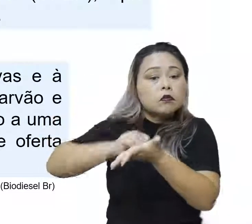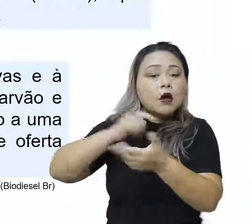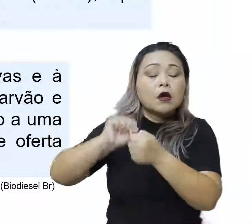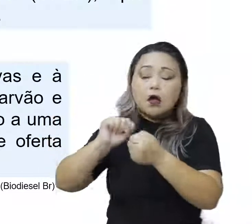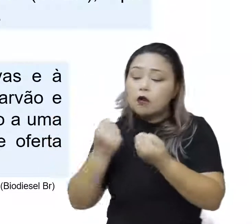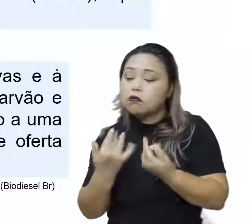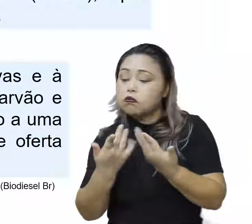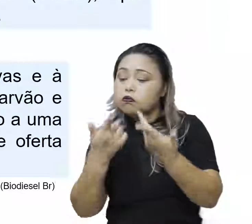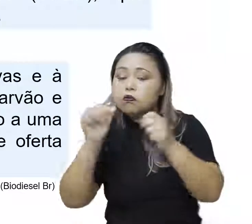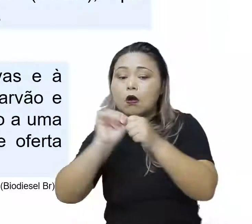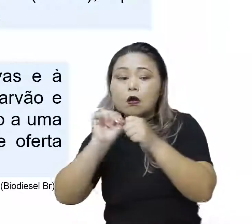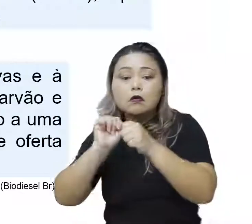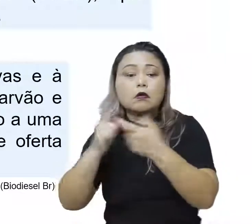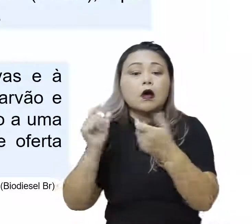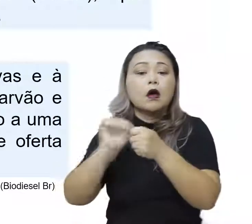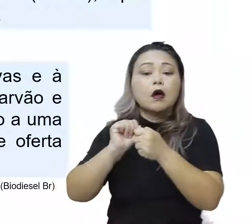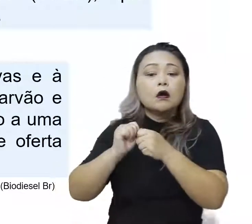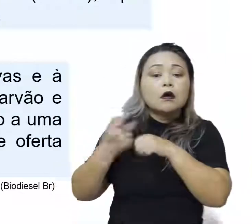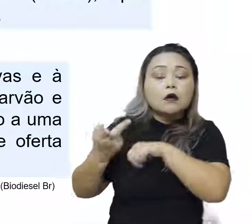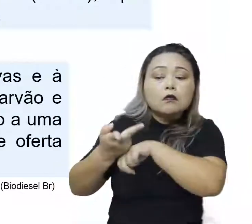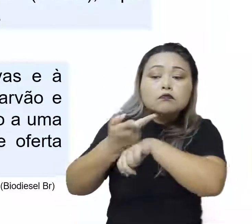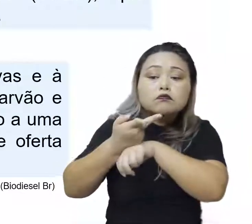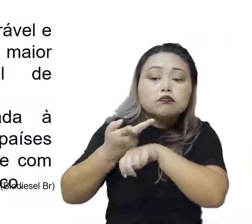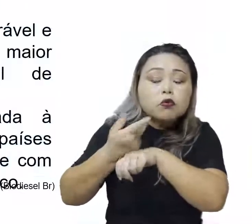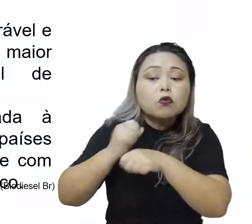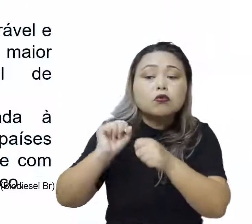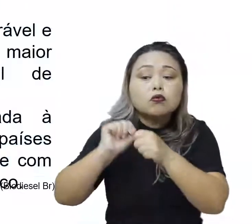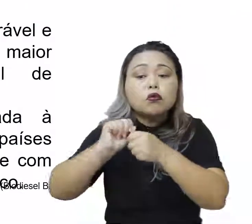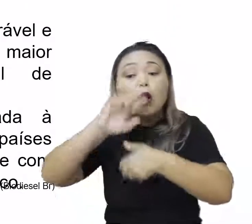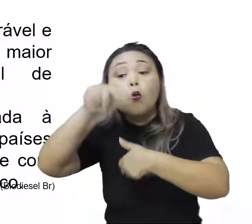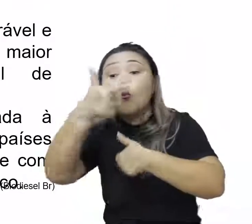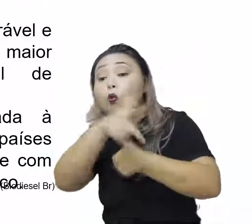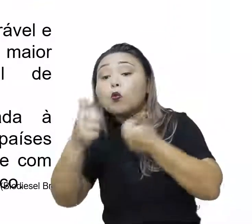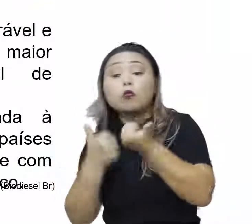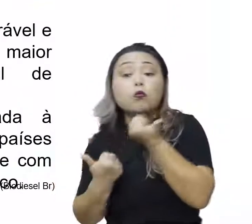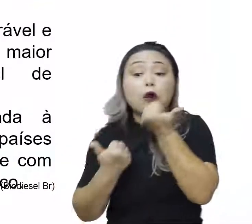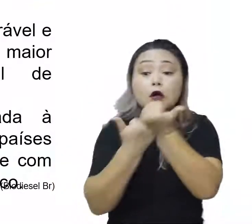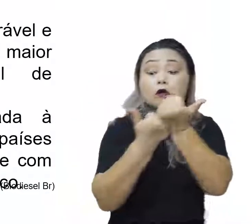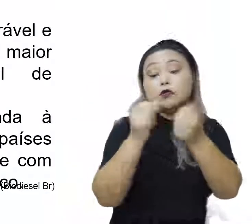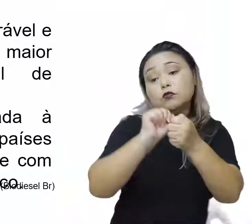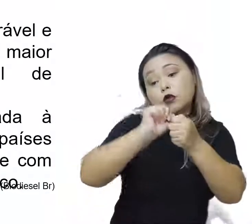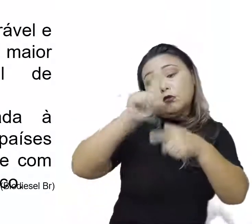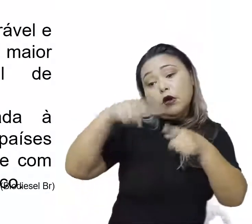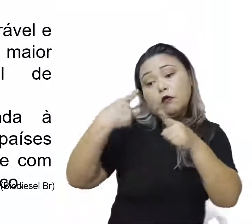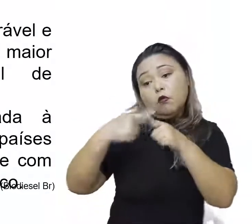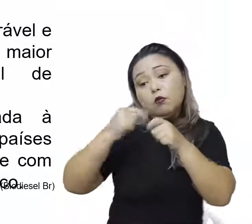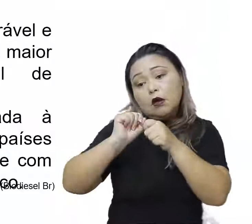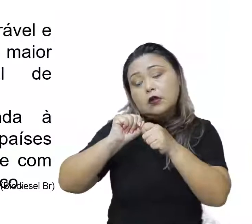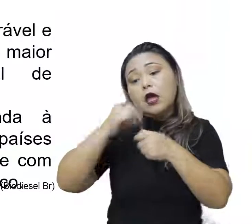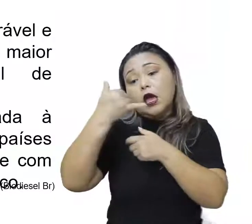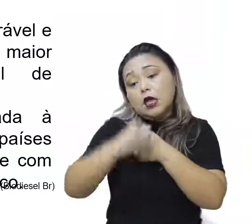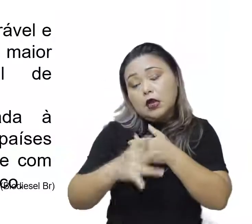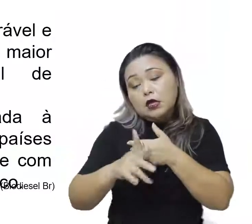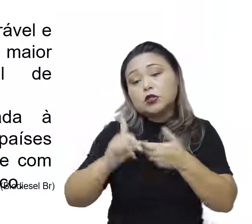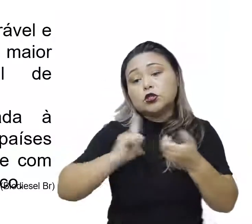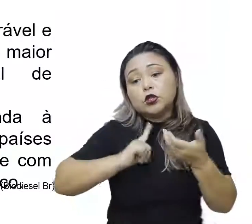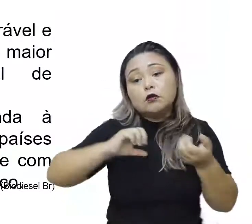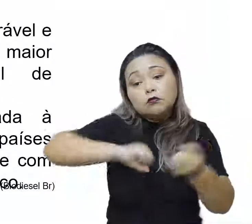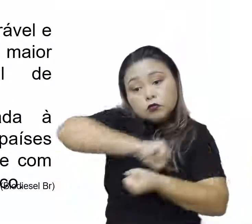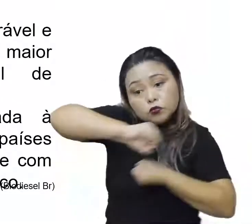transição segura para um ambiente de oferta energética sustentável, tá? Aí nós